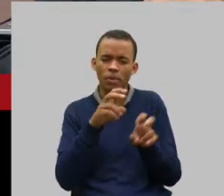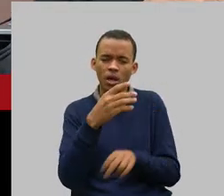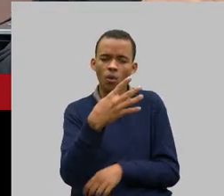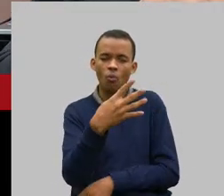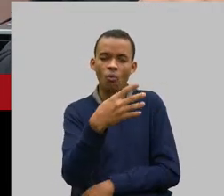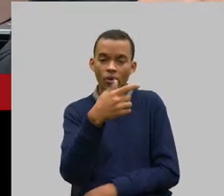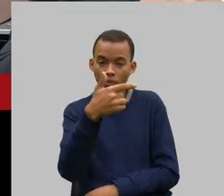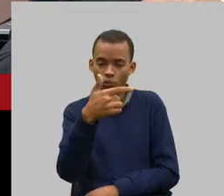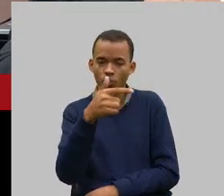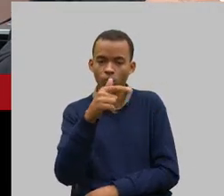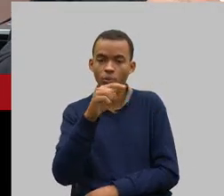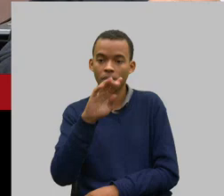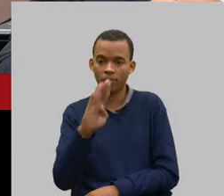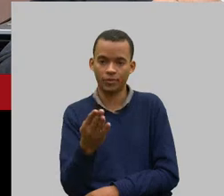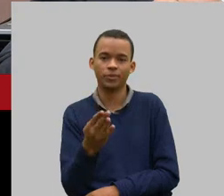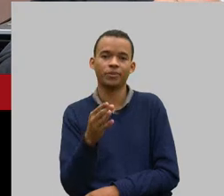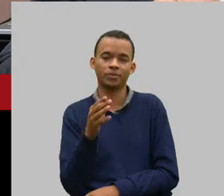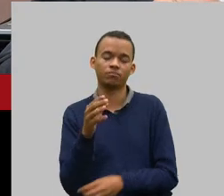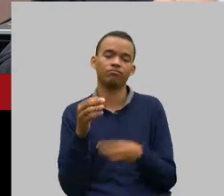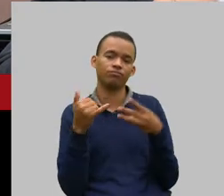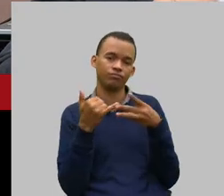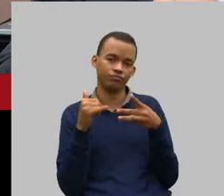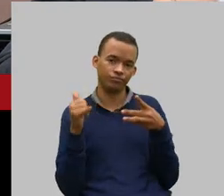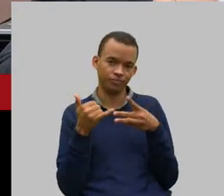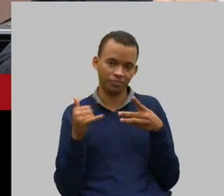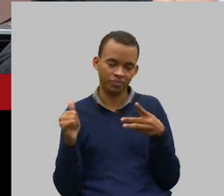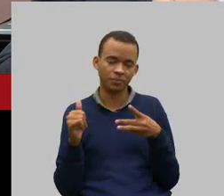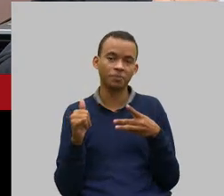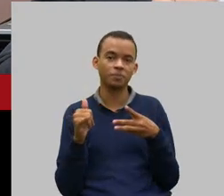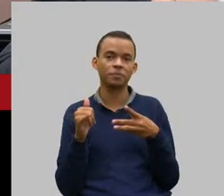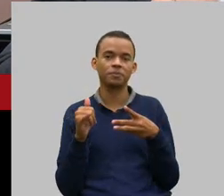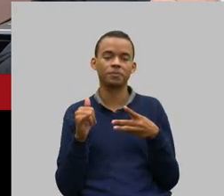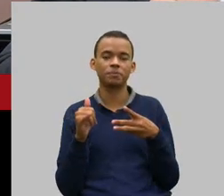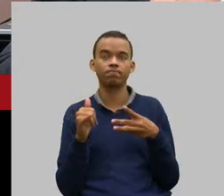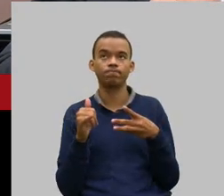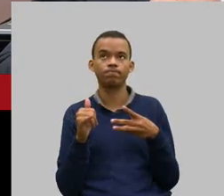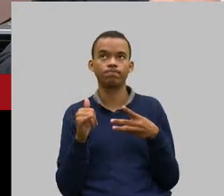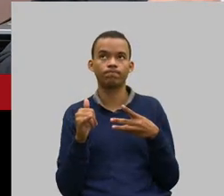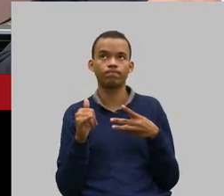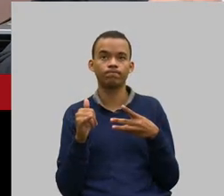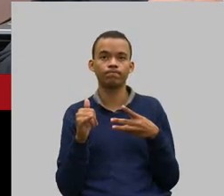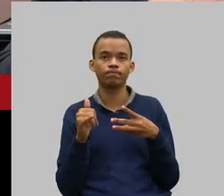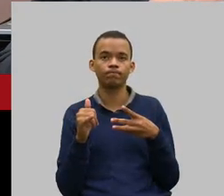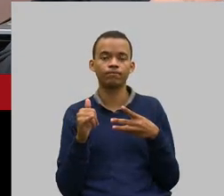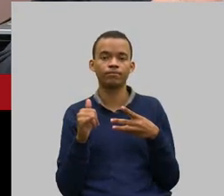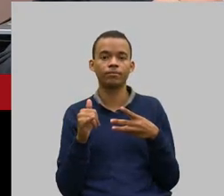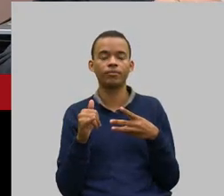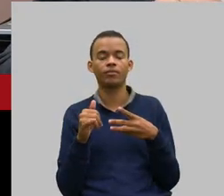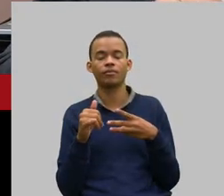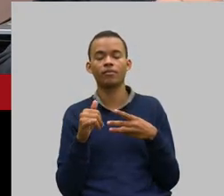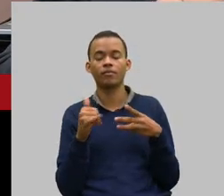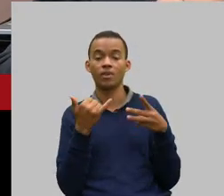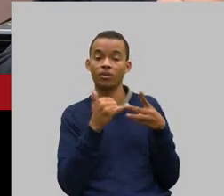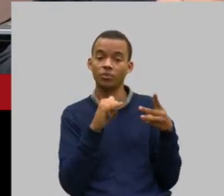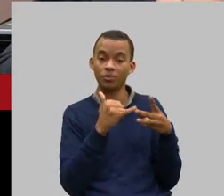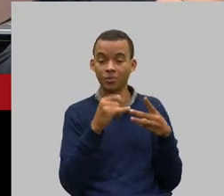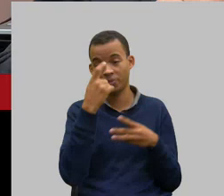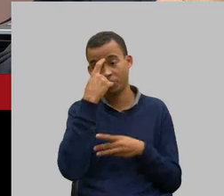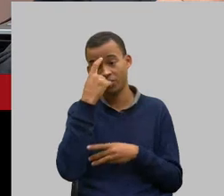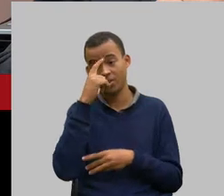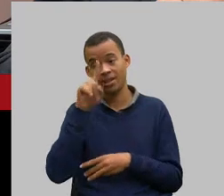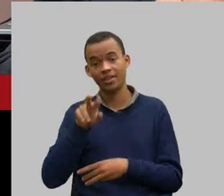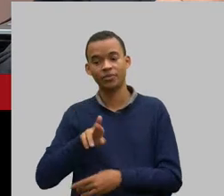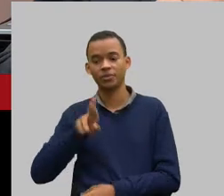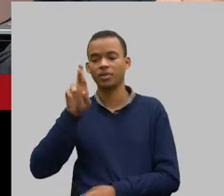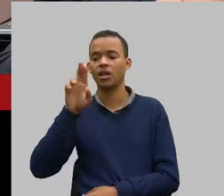milhões por considerou que fosse aí a Eletrobras né começou a investir no norte do